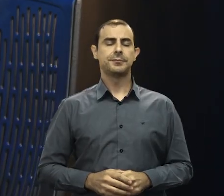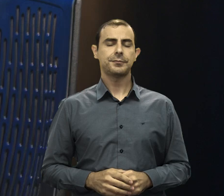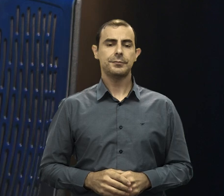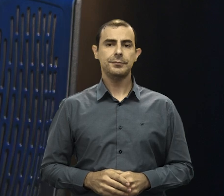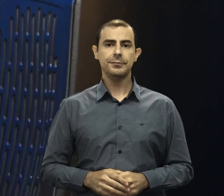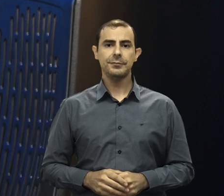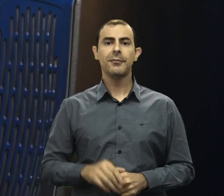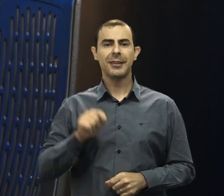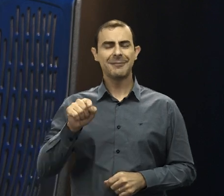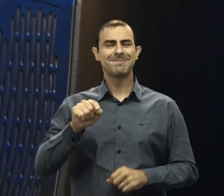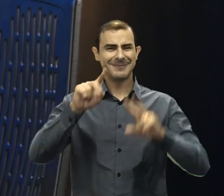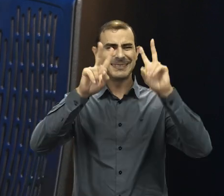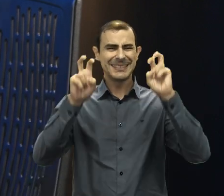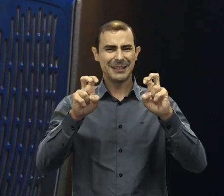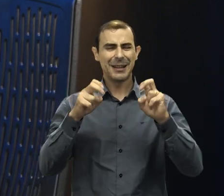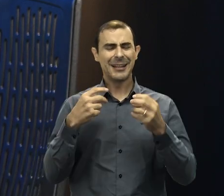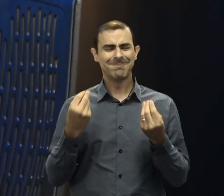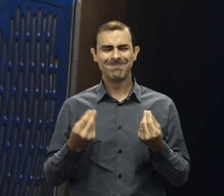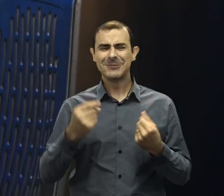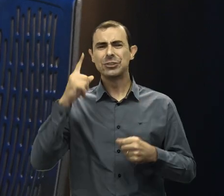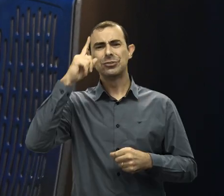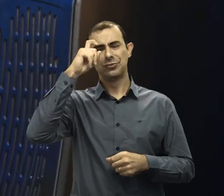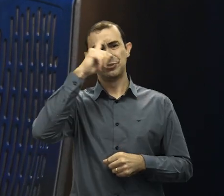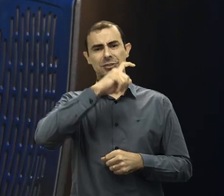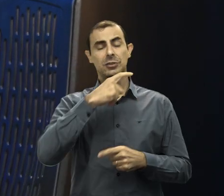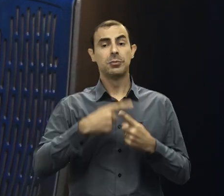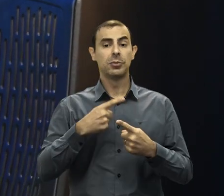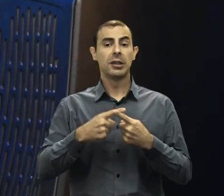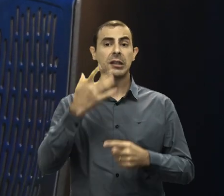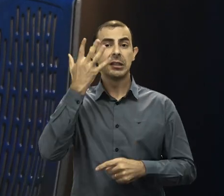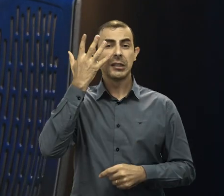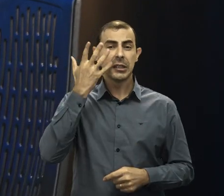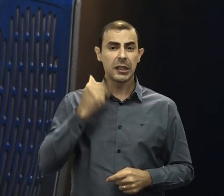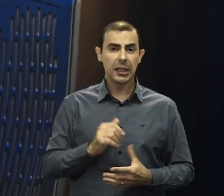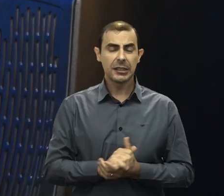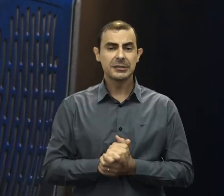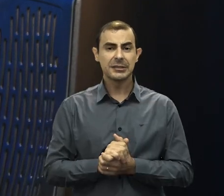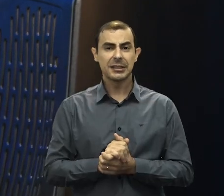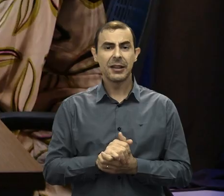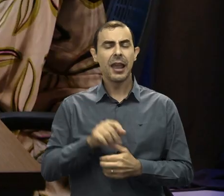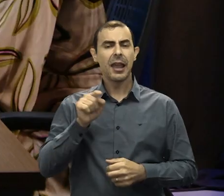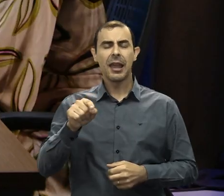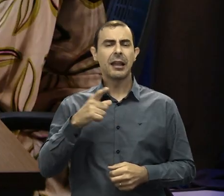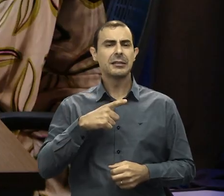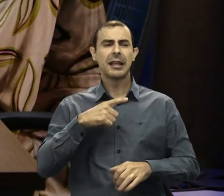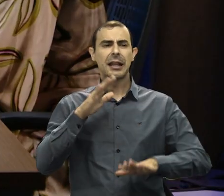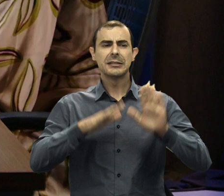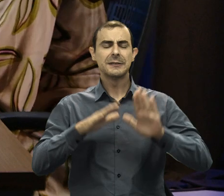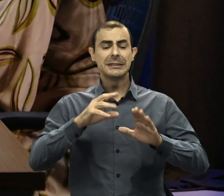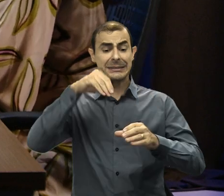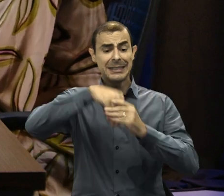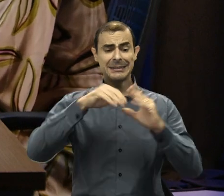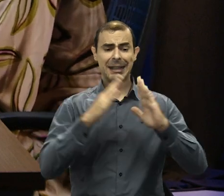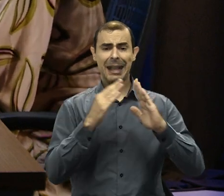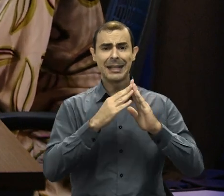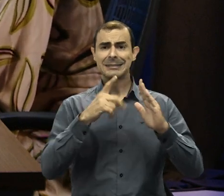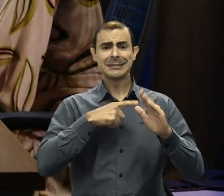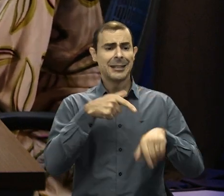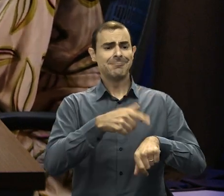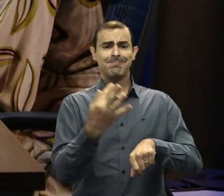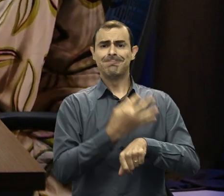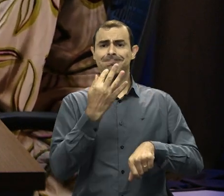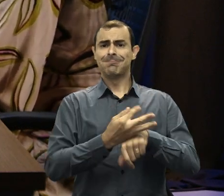esse tema é muito complicado, é muito sensível, porque a criança, ela acaba, às vezes, estando refém ali dentro de